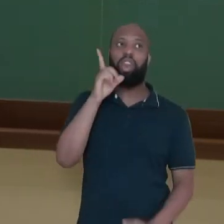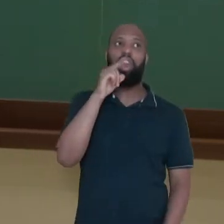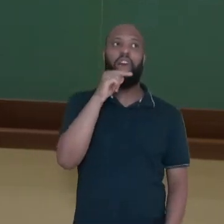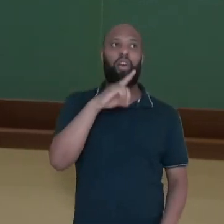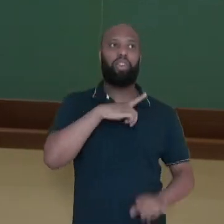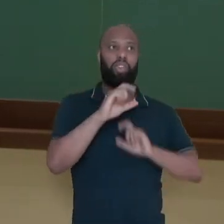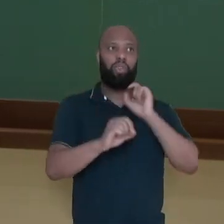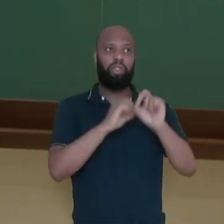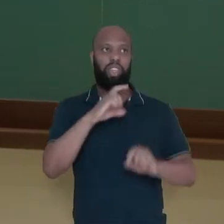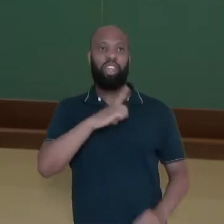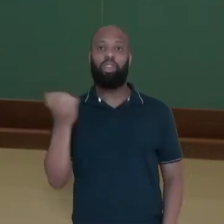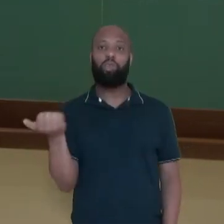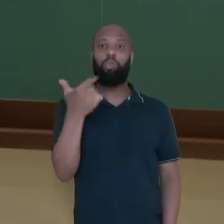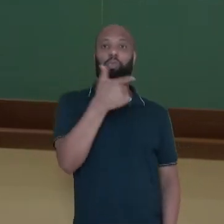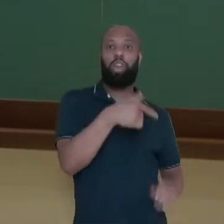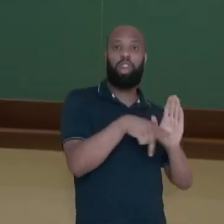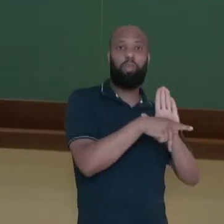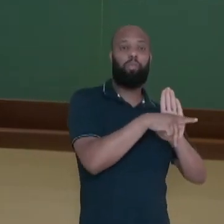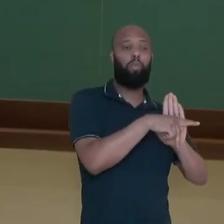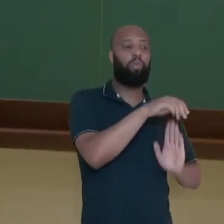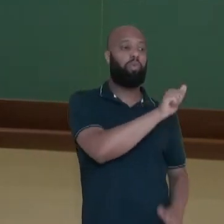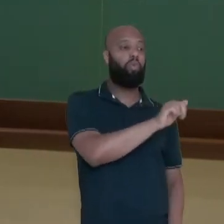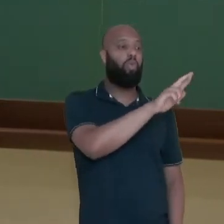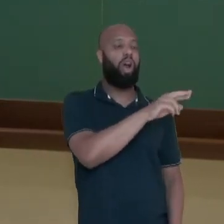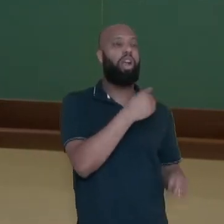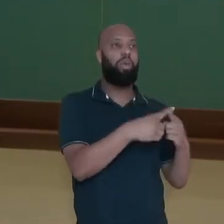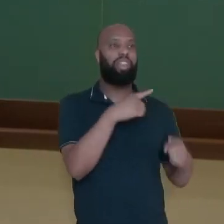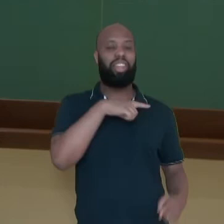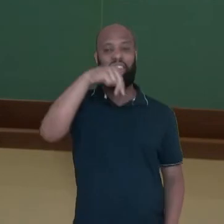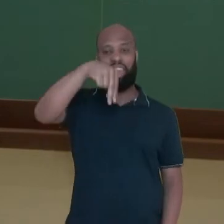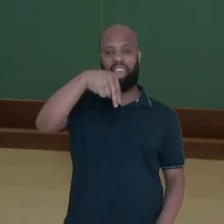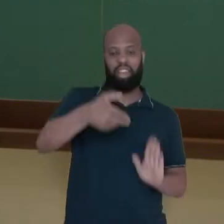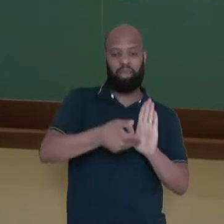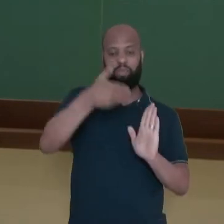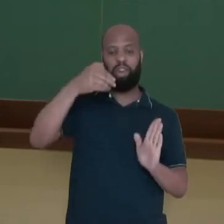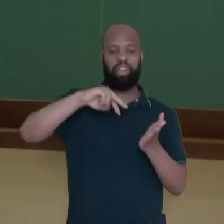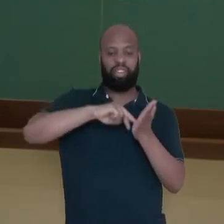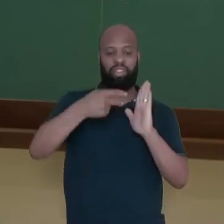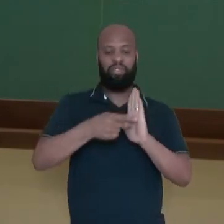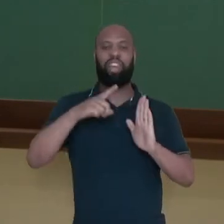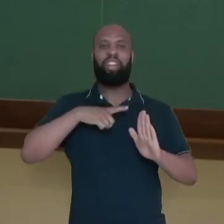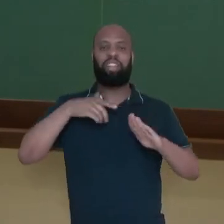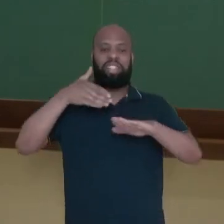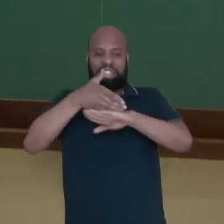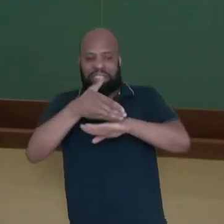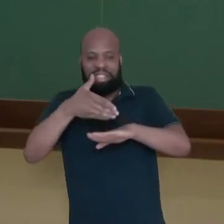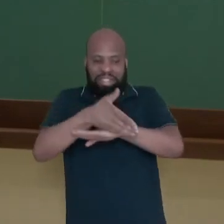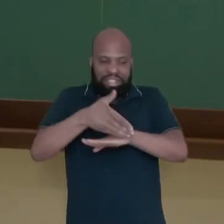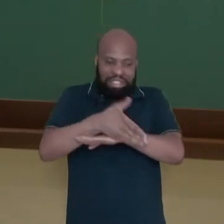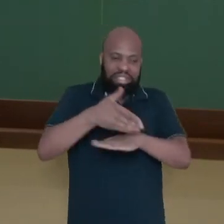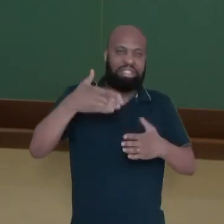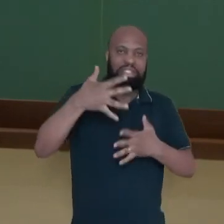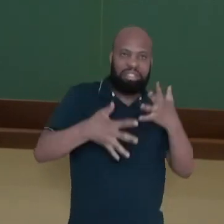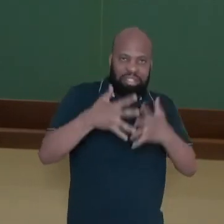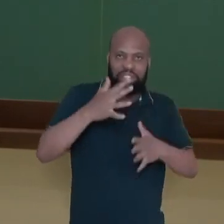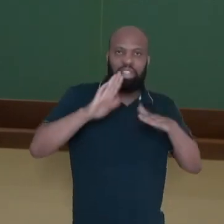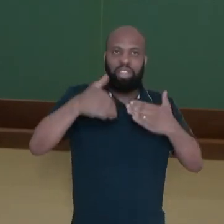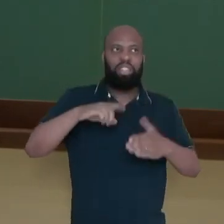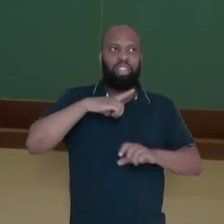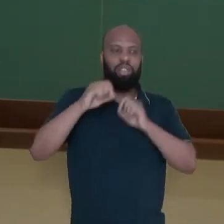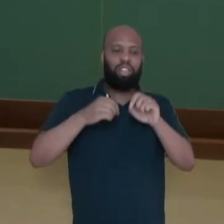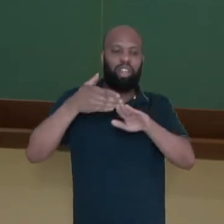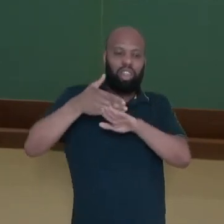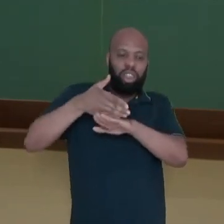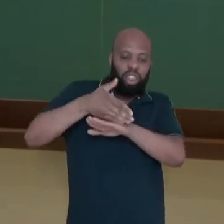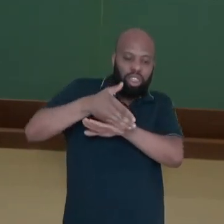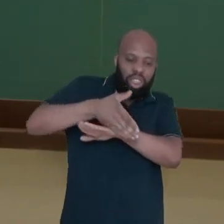um índice de refração maior que no ar. Se ela tem um N maior, é porque ela se opõe mais à passagem da luz. Ou seja, a luz viaja mais